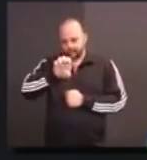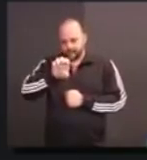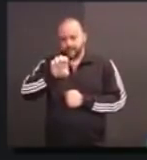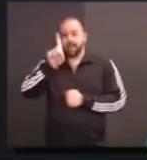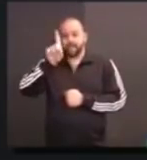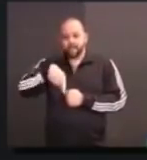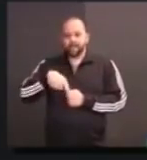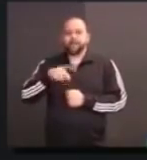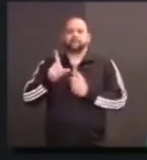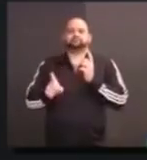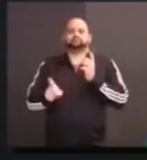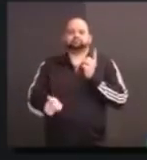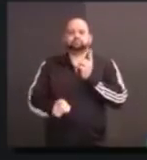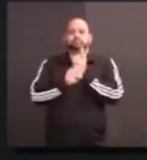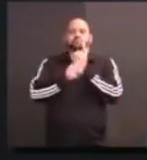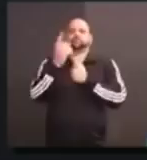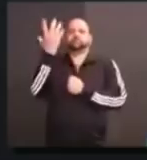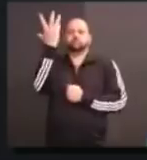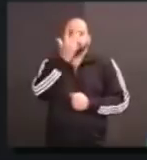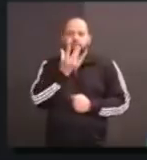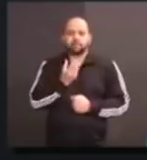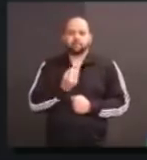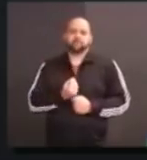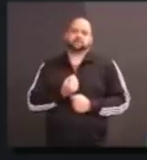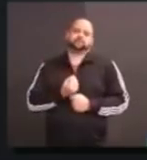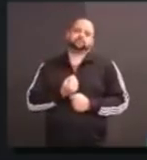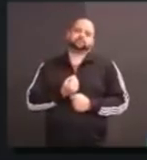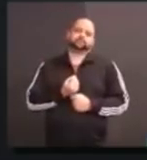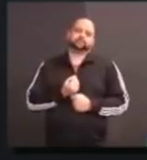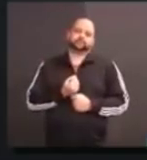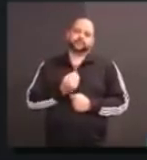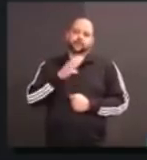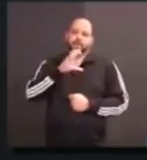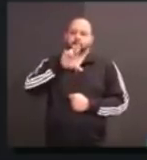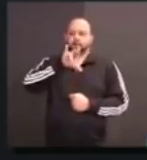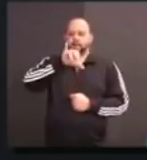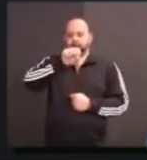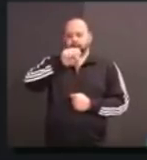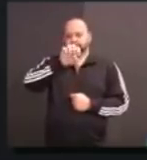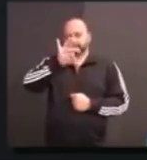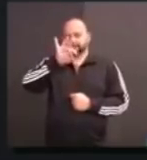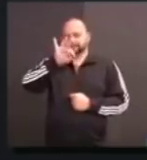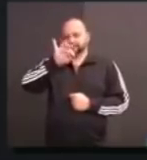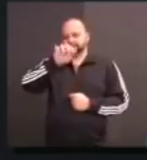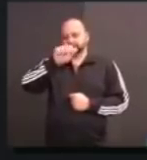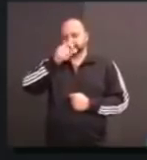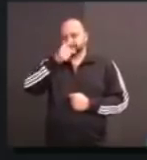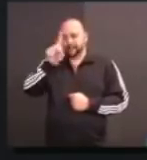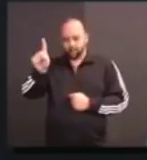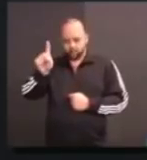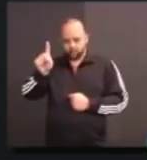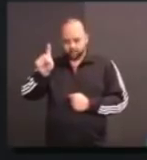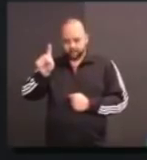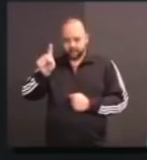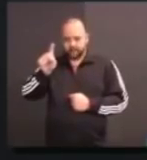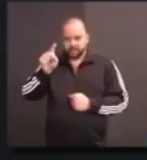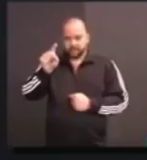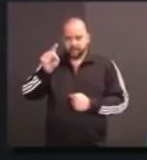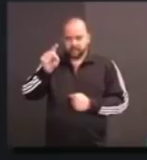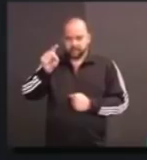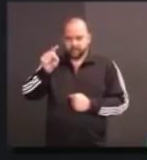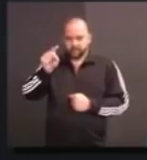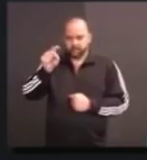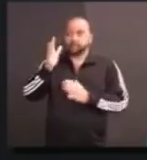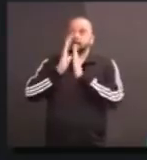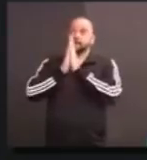encontro espiritualista, espírita, cristão. E graças a Deus nós